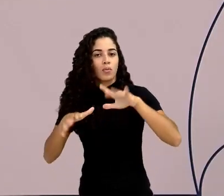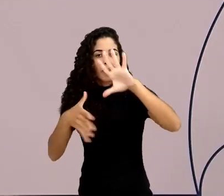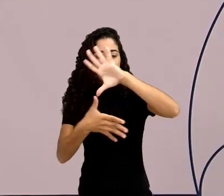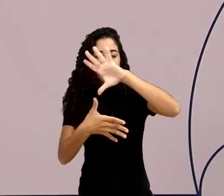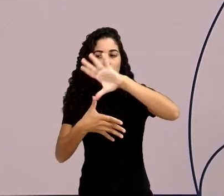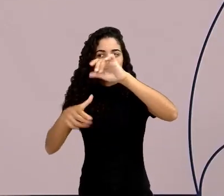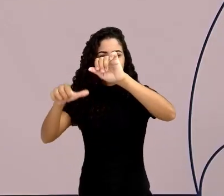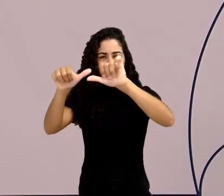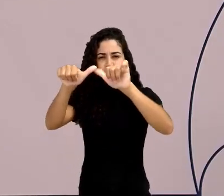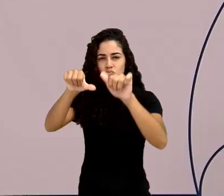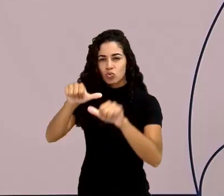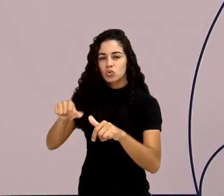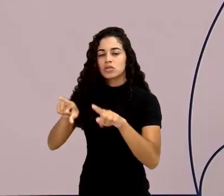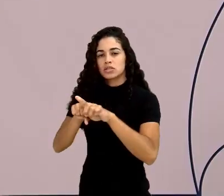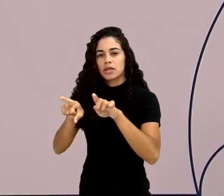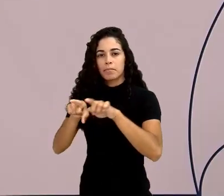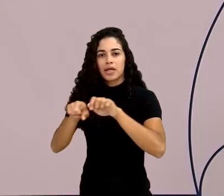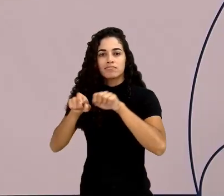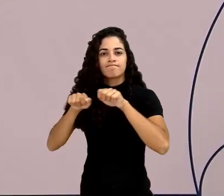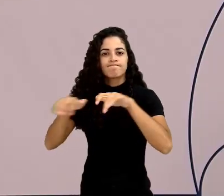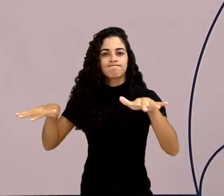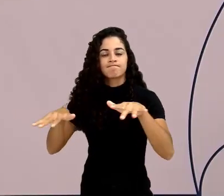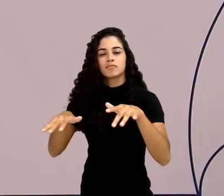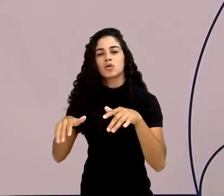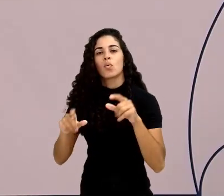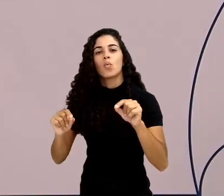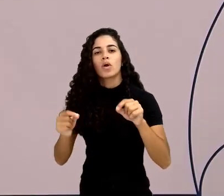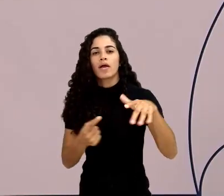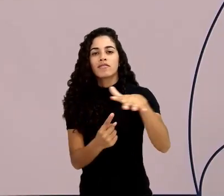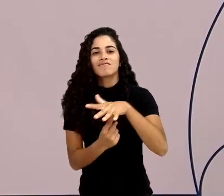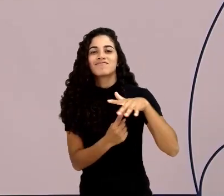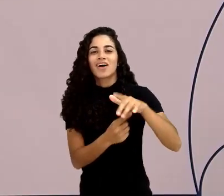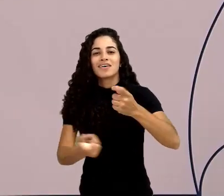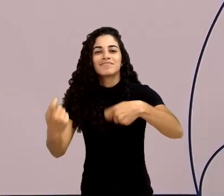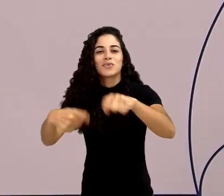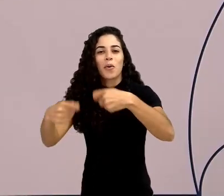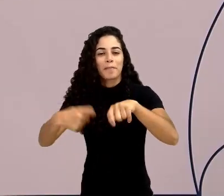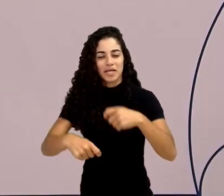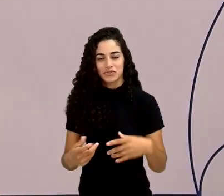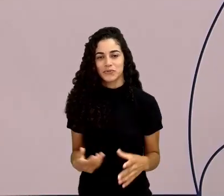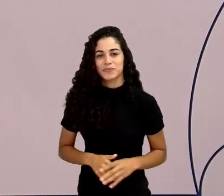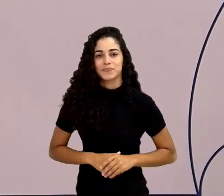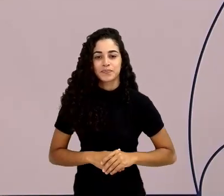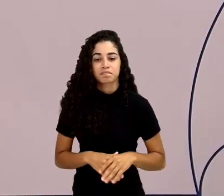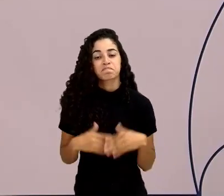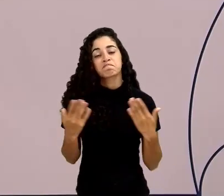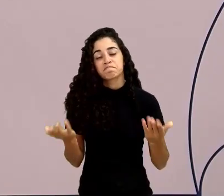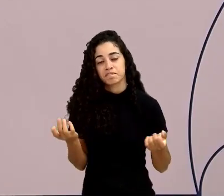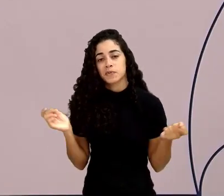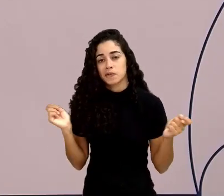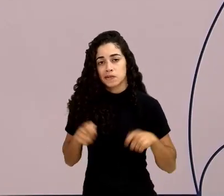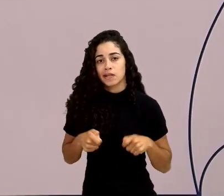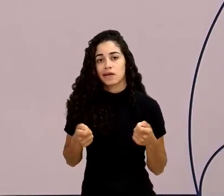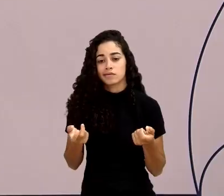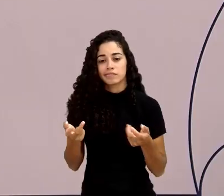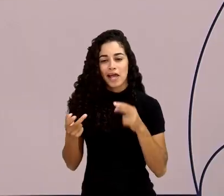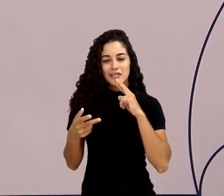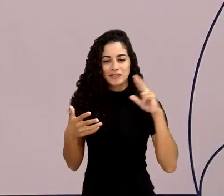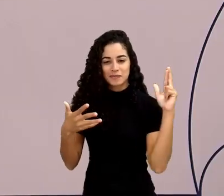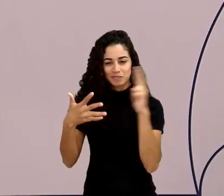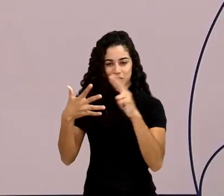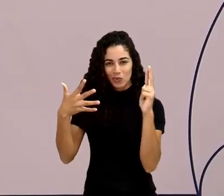ter a intensificação de uma atividade comercial. Nesse sentido, a gente poderia